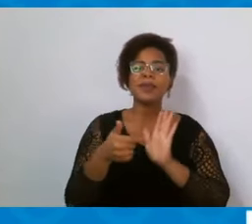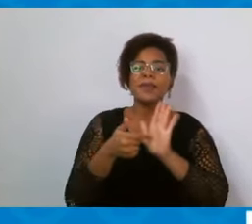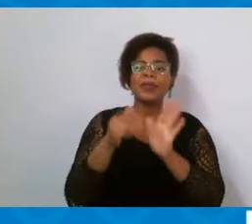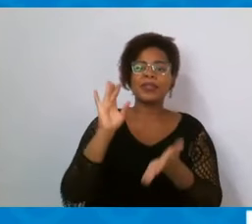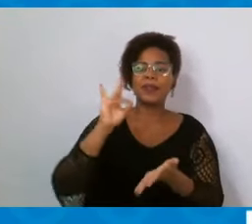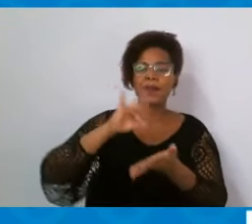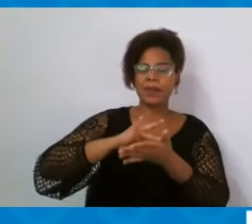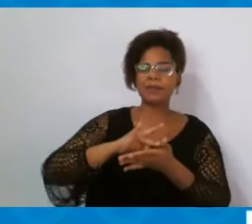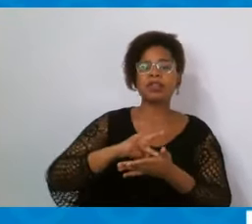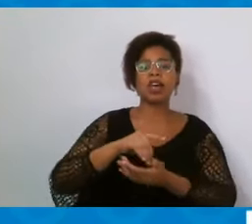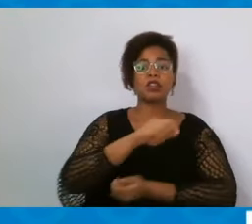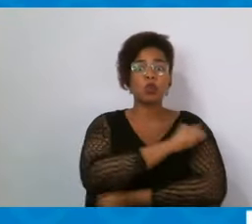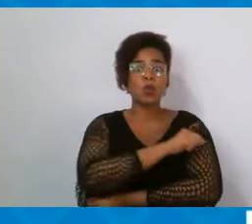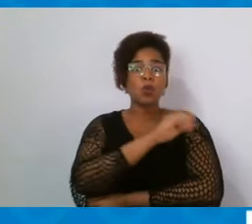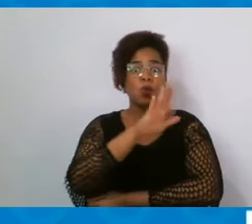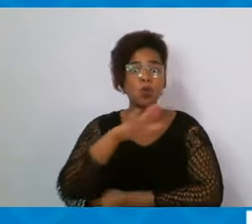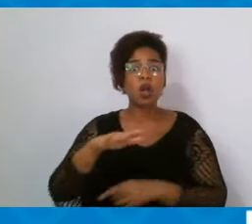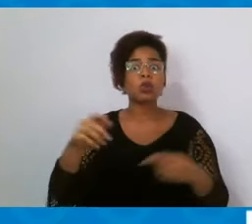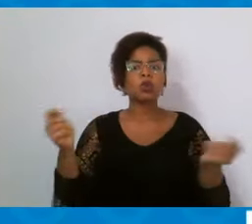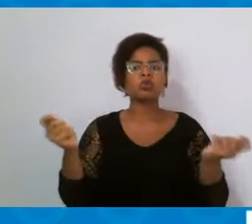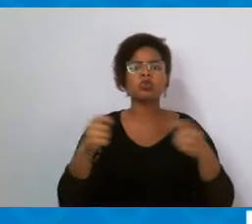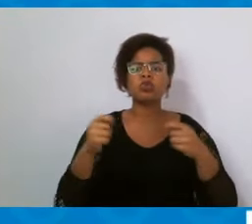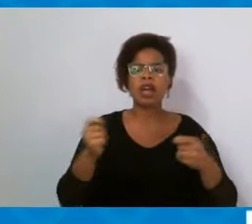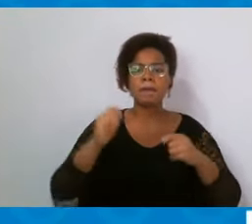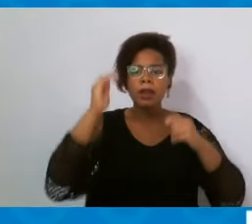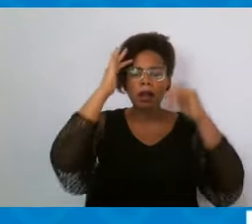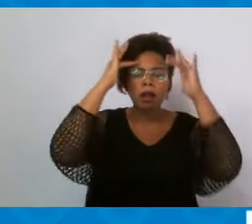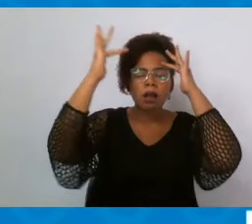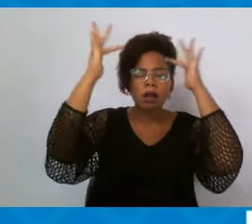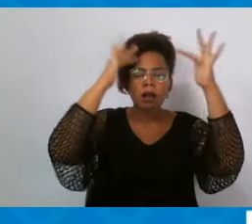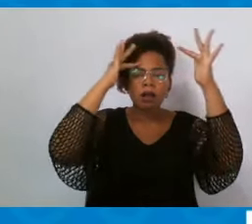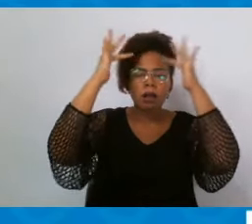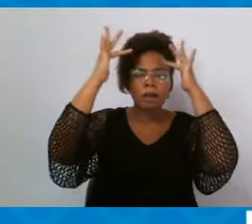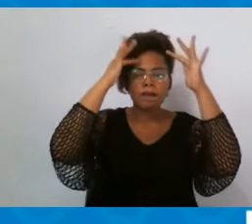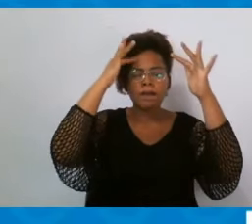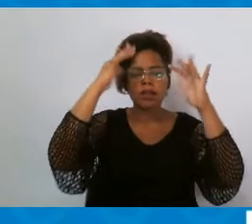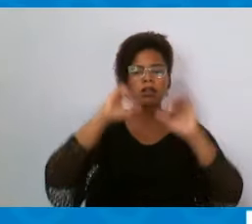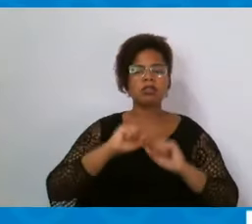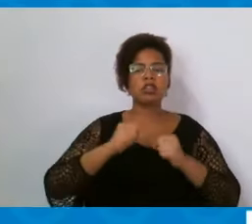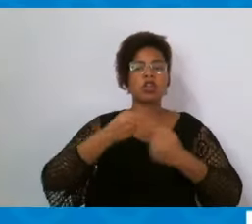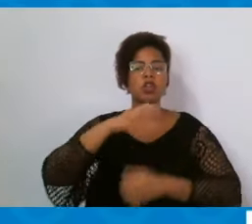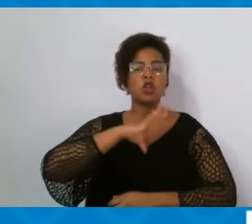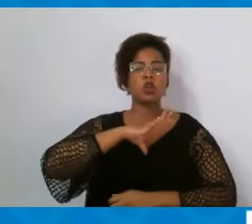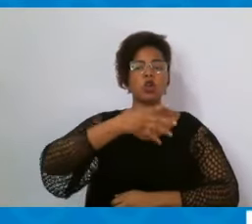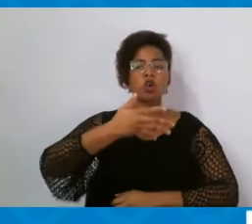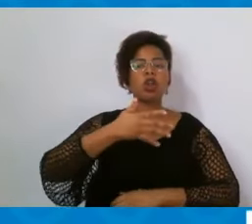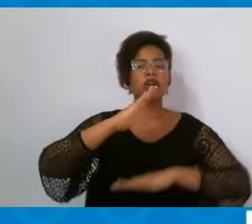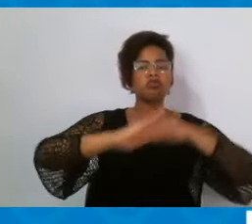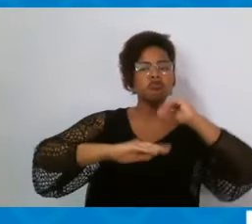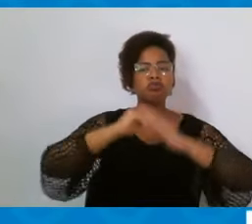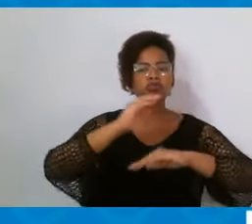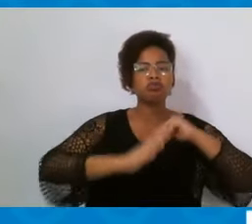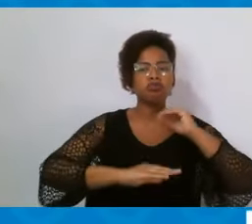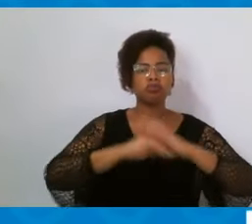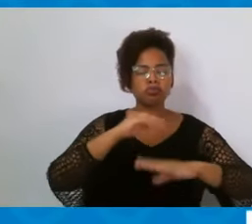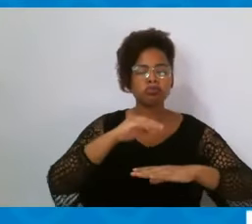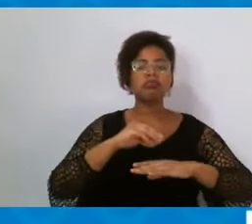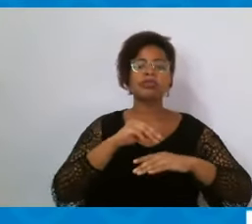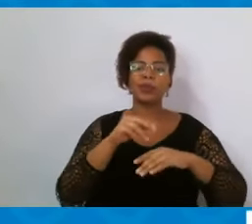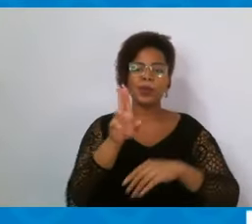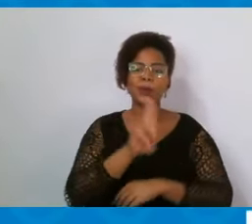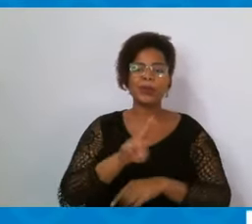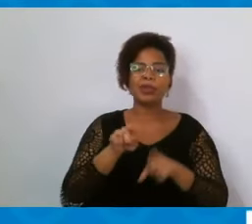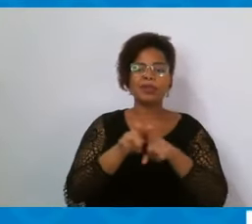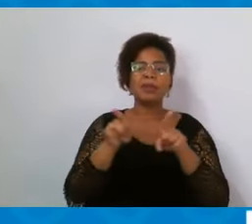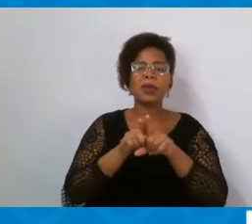desafiados a pensar, né, a construir, a usar a criatividade, a imaginação, o trabalho colaborativo. Quer